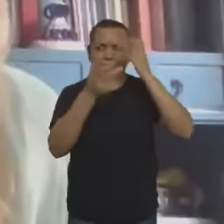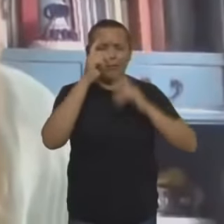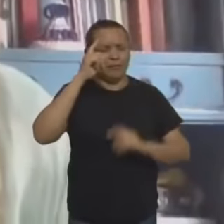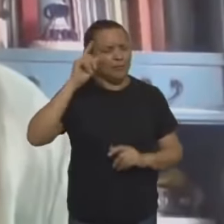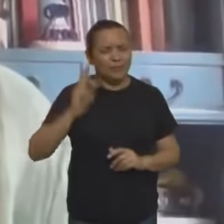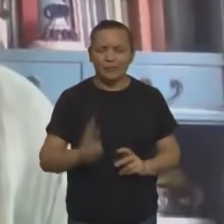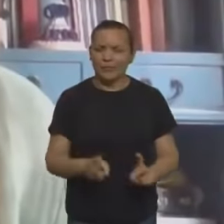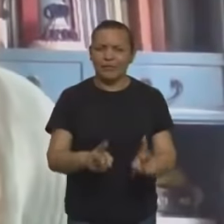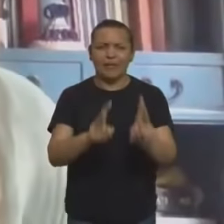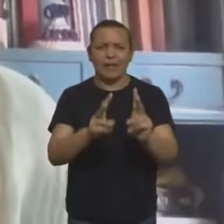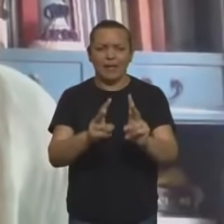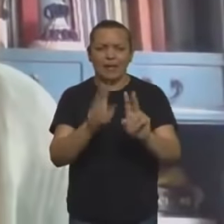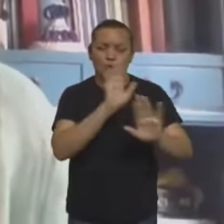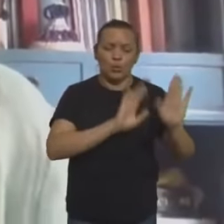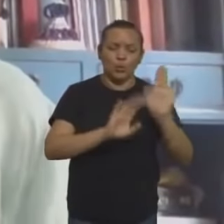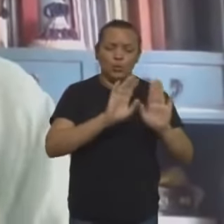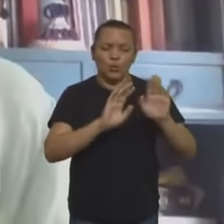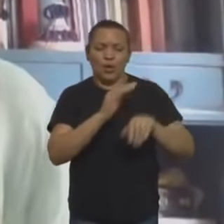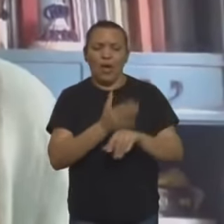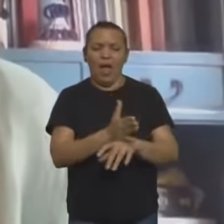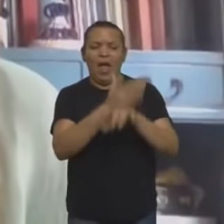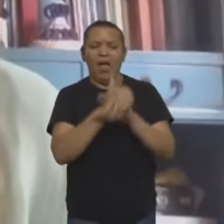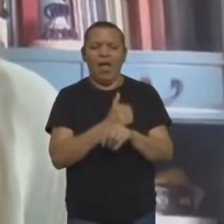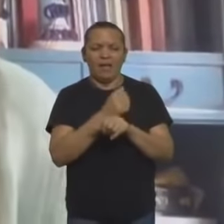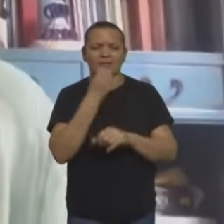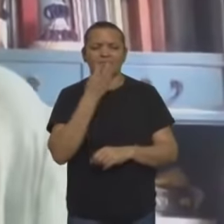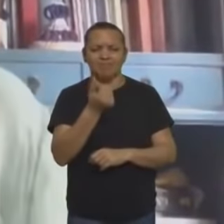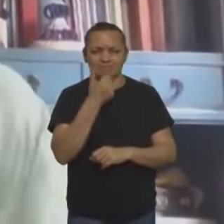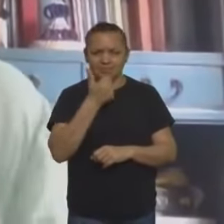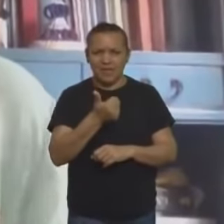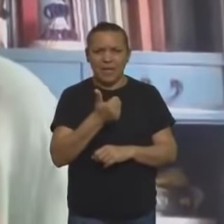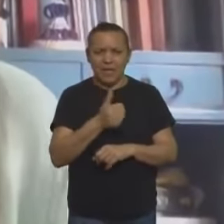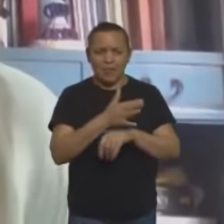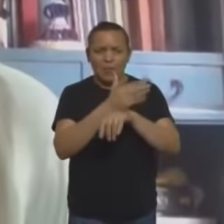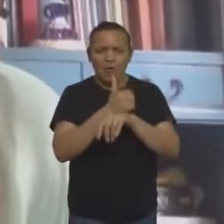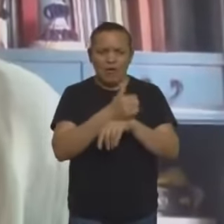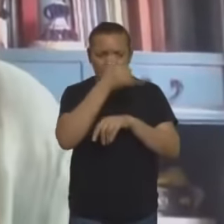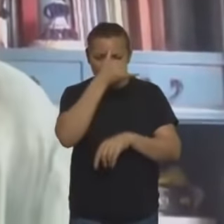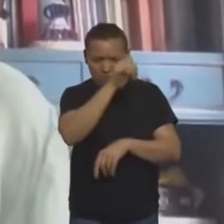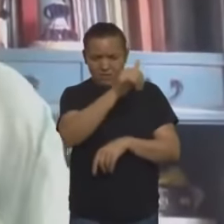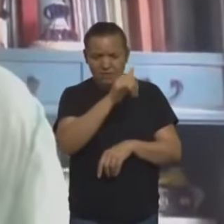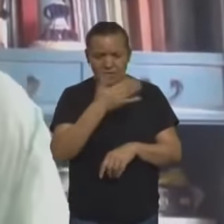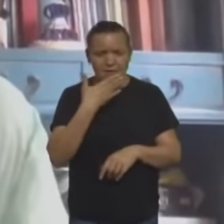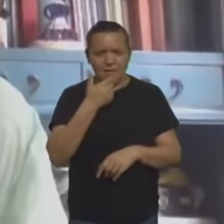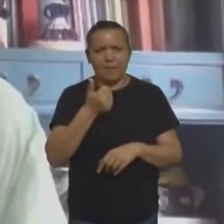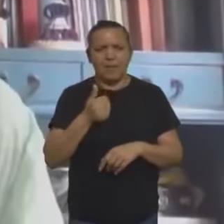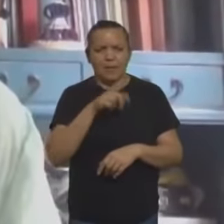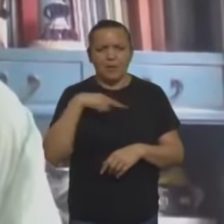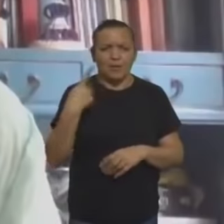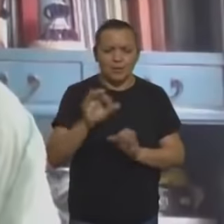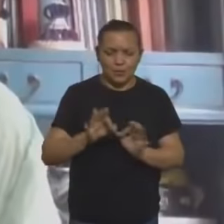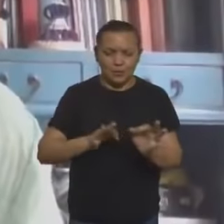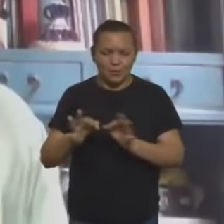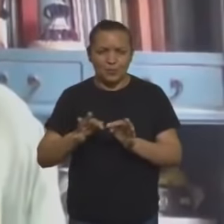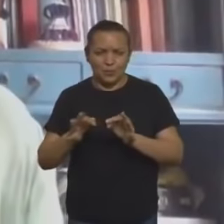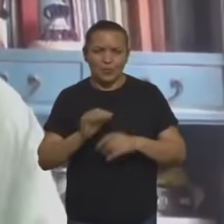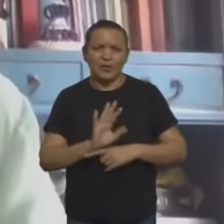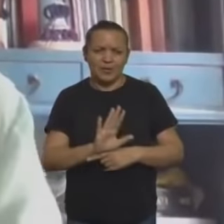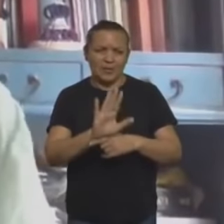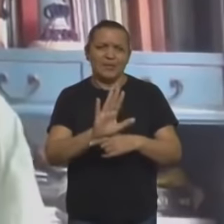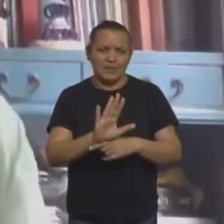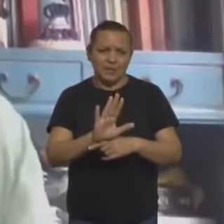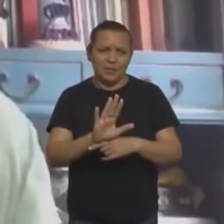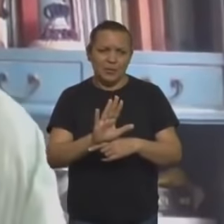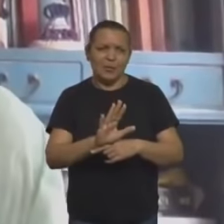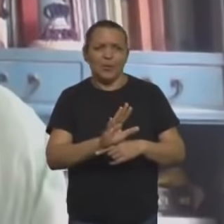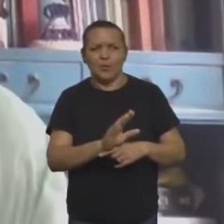tempo, e poder cuidar delas antecipadamente, preventivamente, né? A partir da